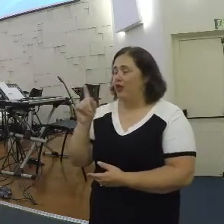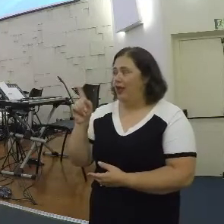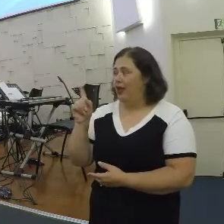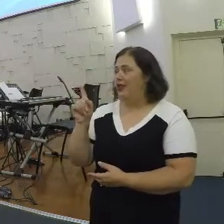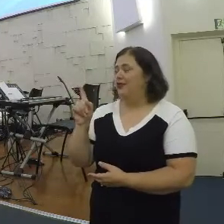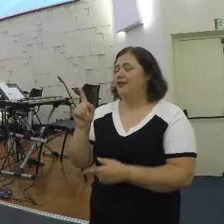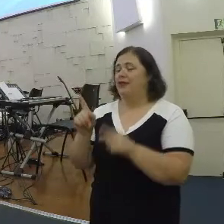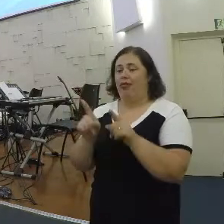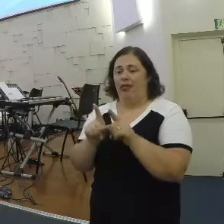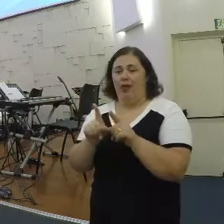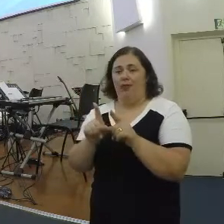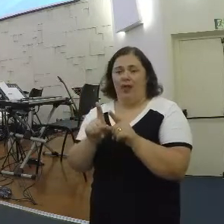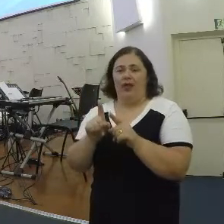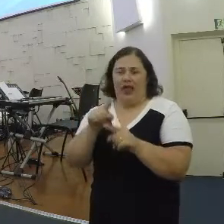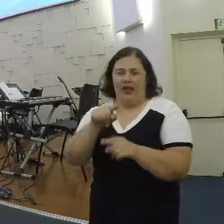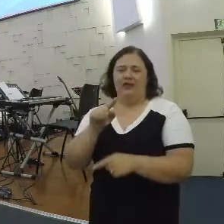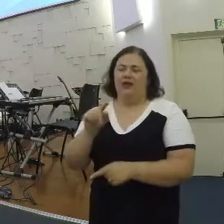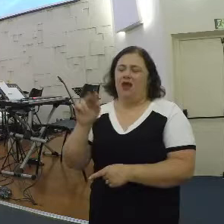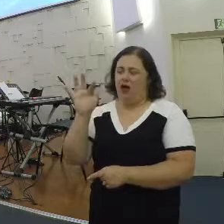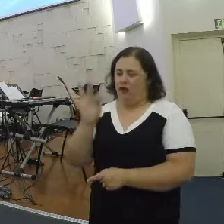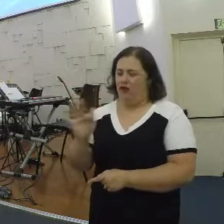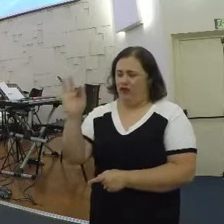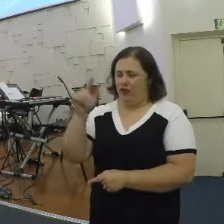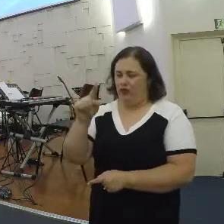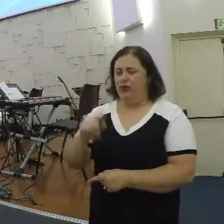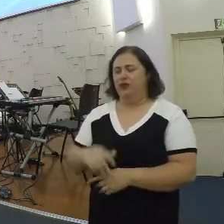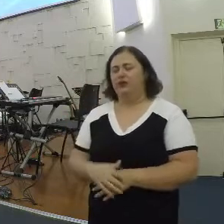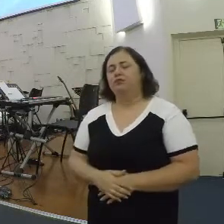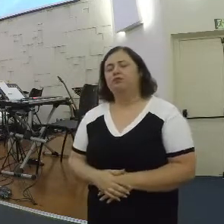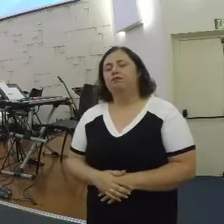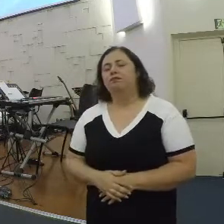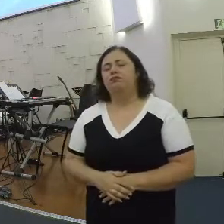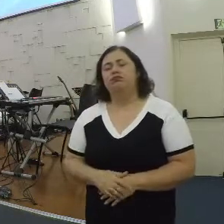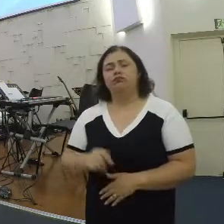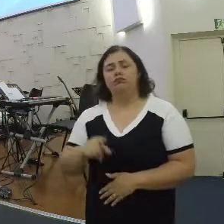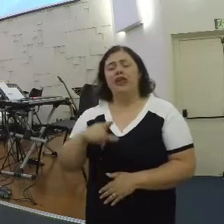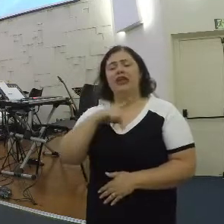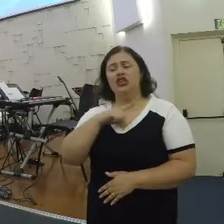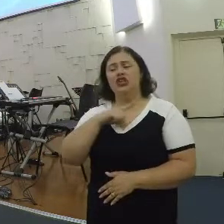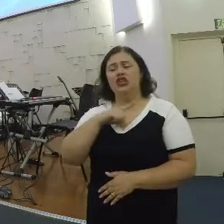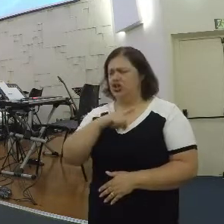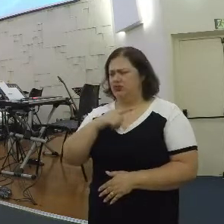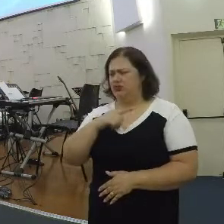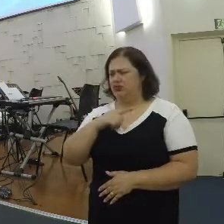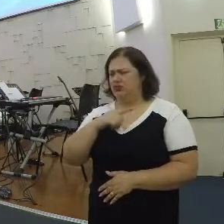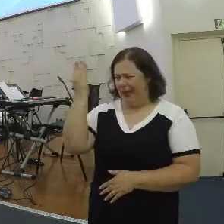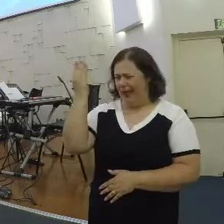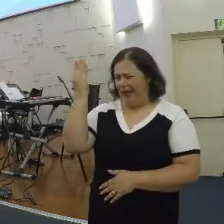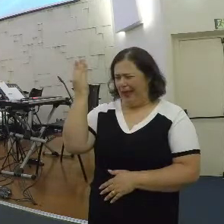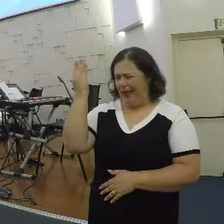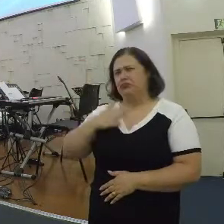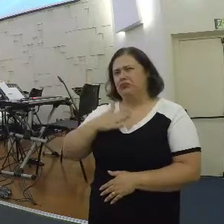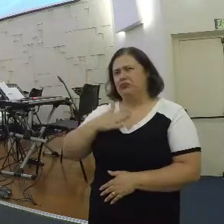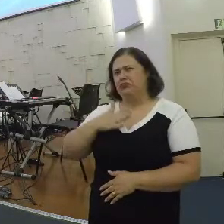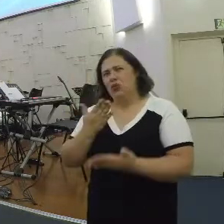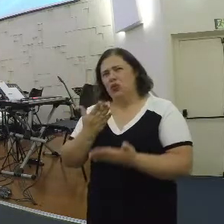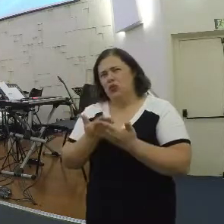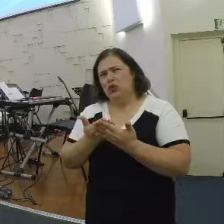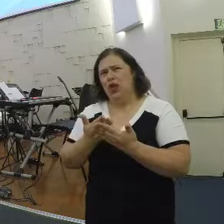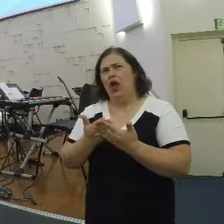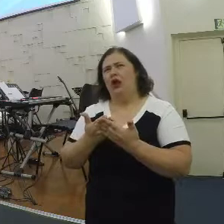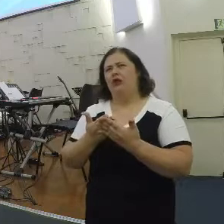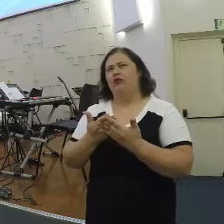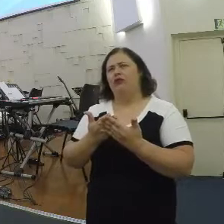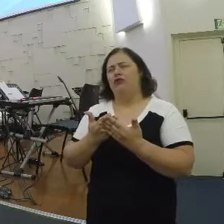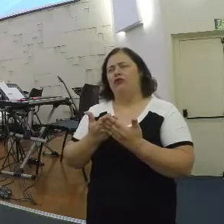da Aliança Bíblica Universitária aqui em Divinópolis. E havia um lema, Thaís, no meu tempo, não sei se ainda a ABU